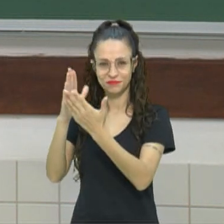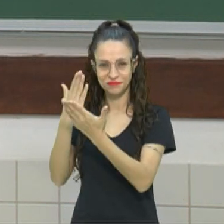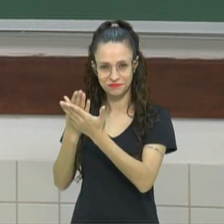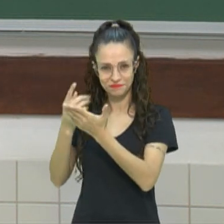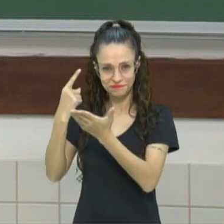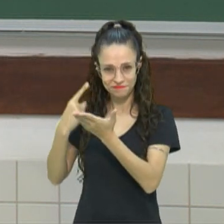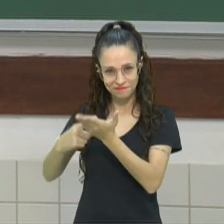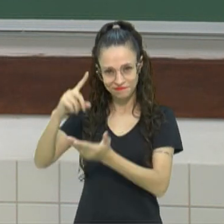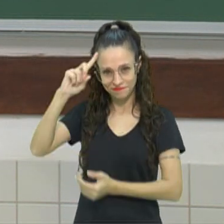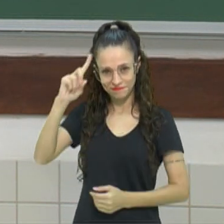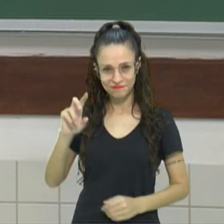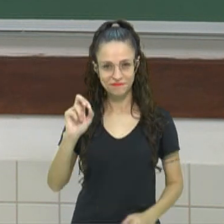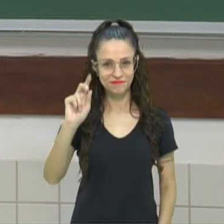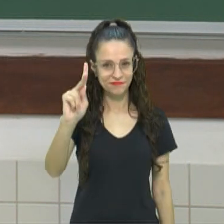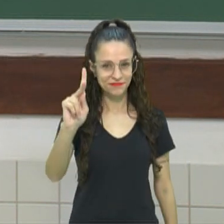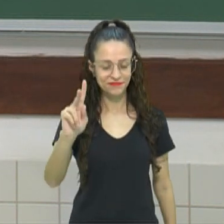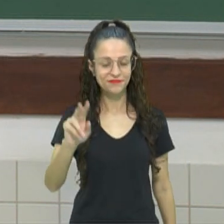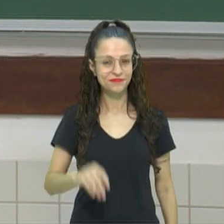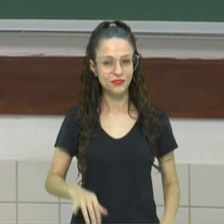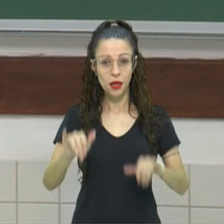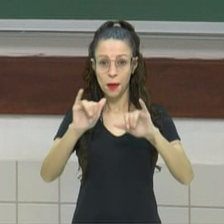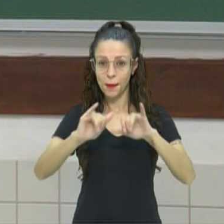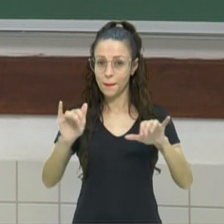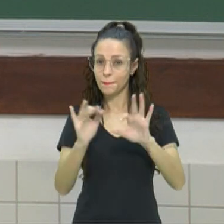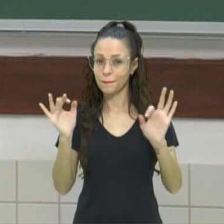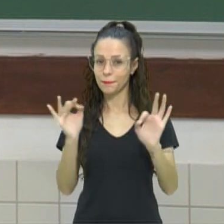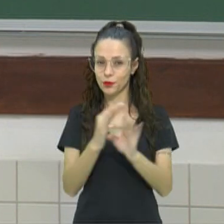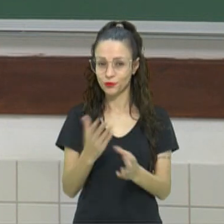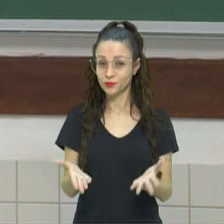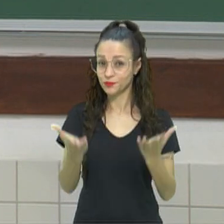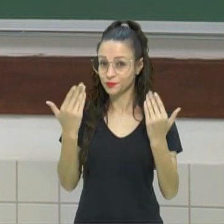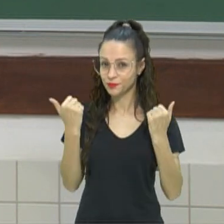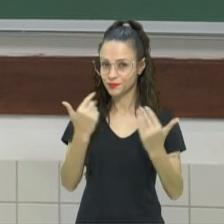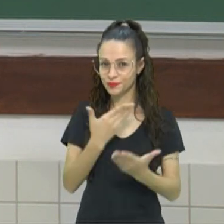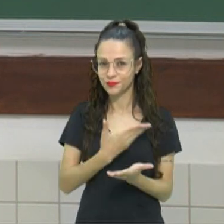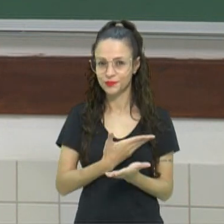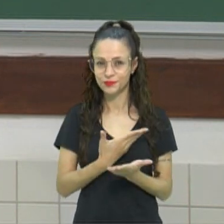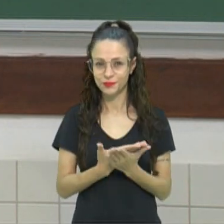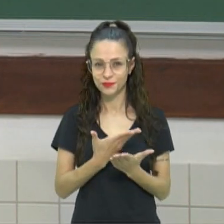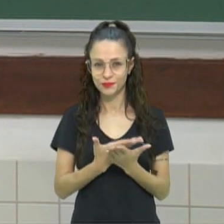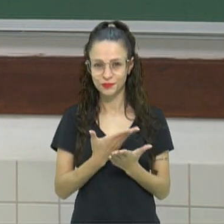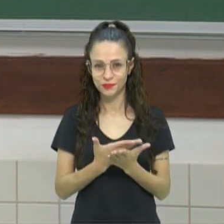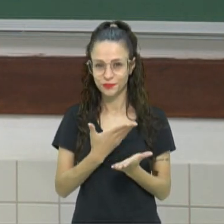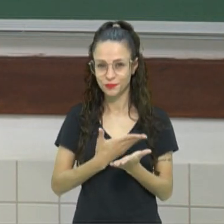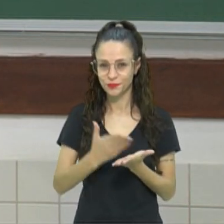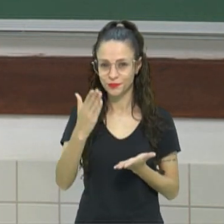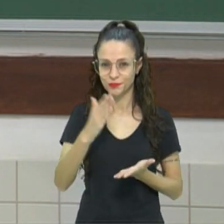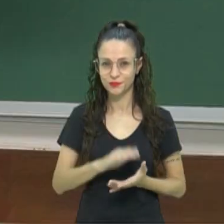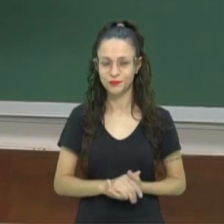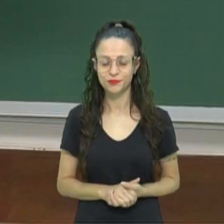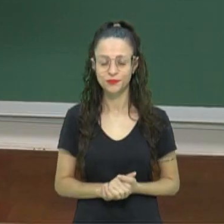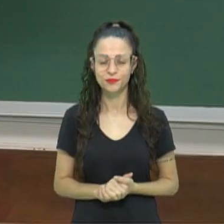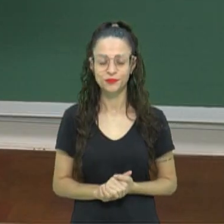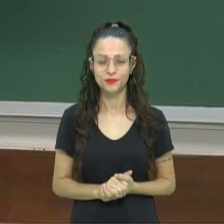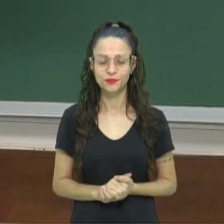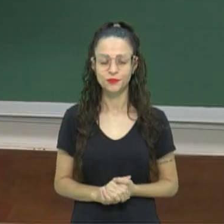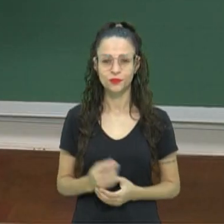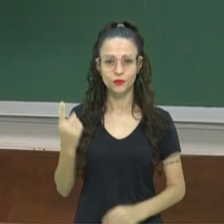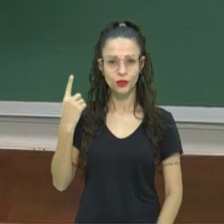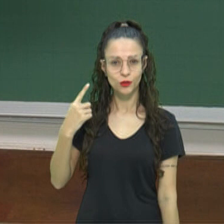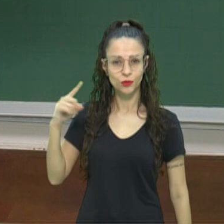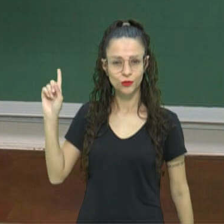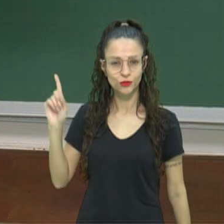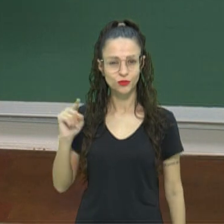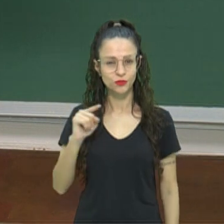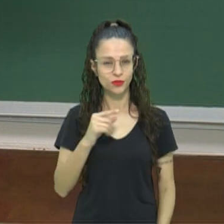marcado, ok? Lembretes dados, vamos para a nossa aula? O que nós vamos trabalhar? Na última aula,